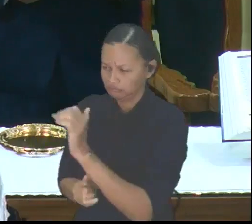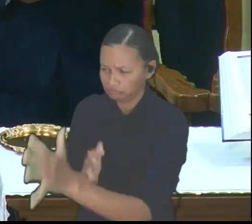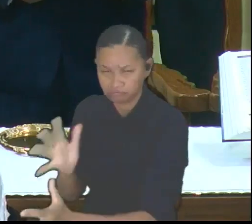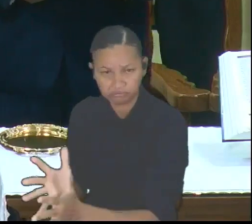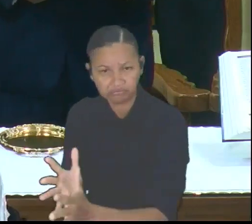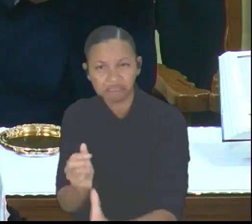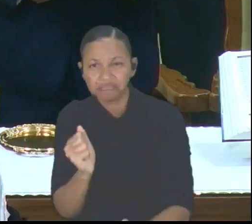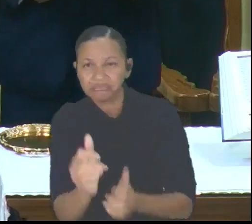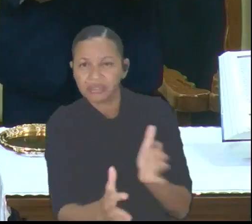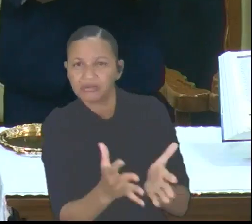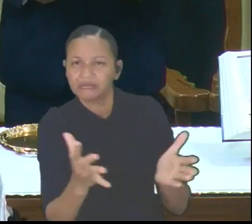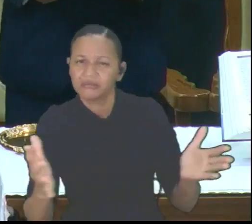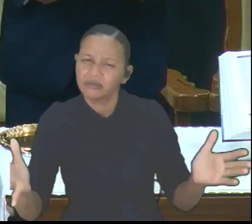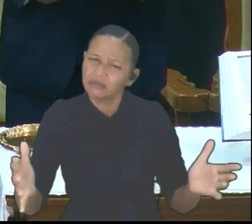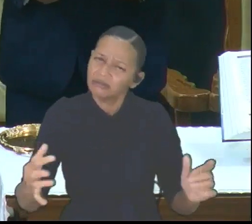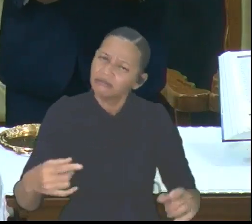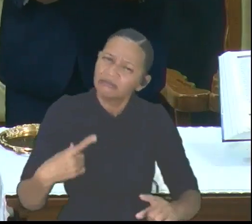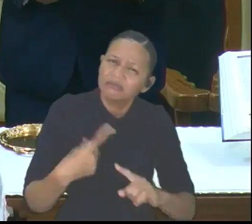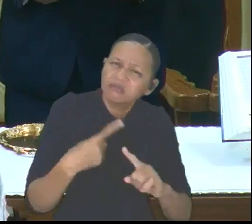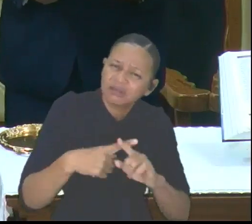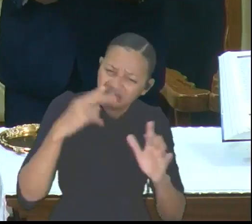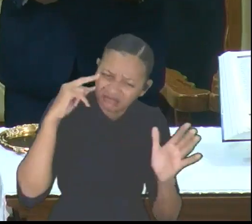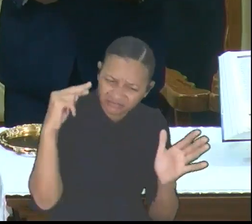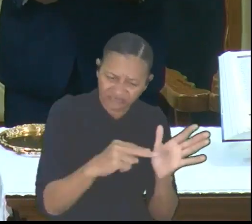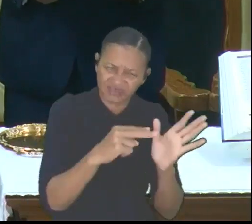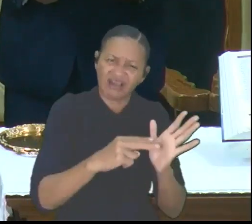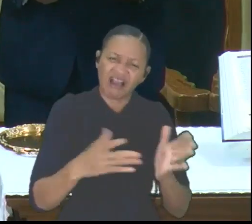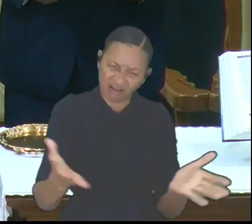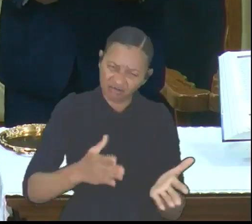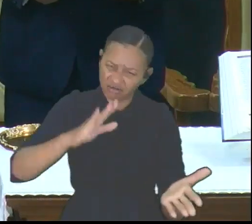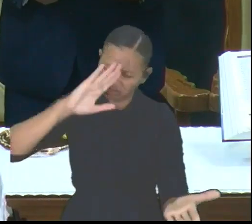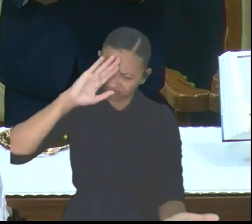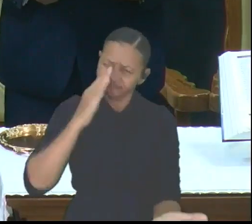você. Porque viste, Tomé, creste.